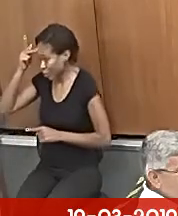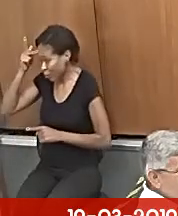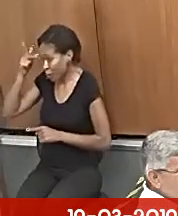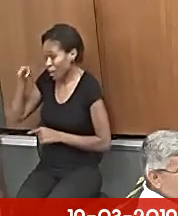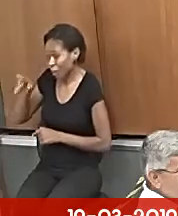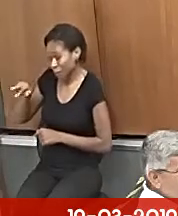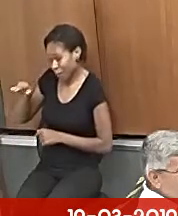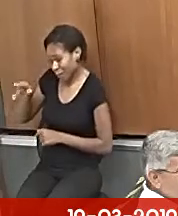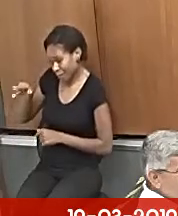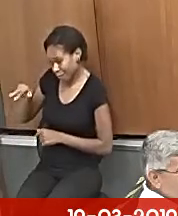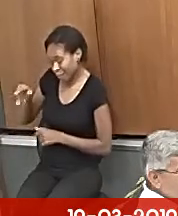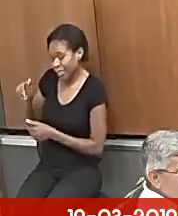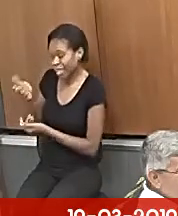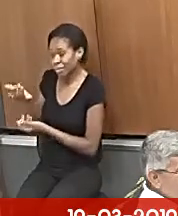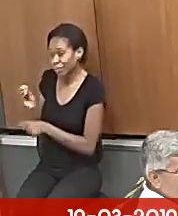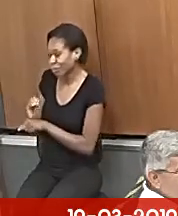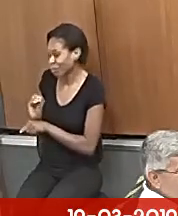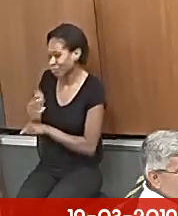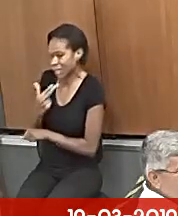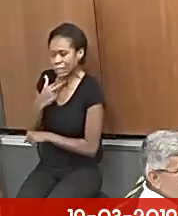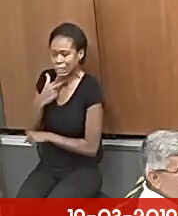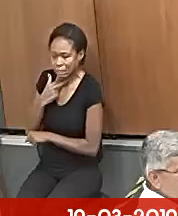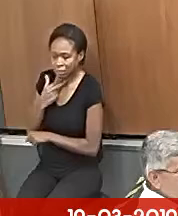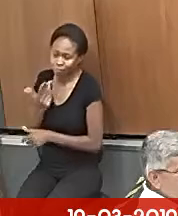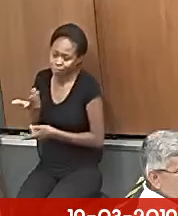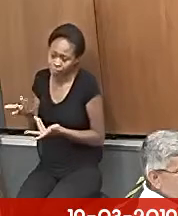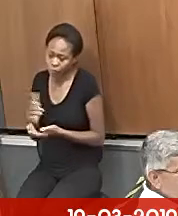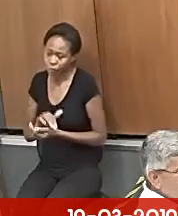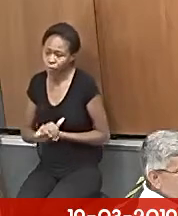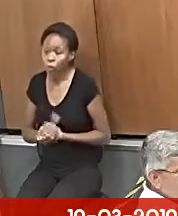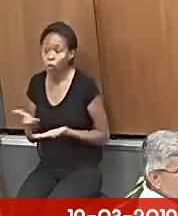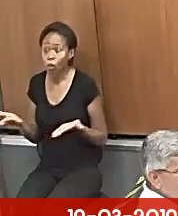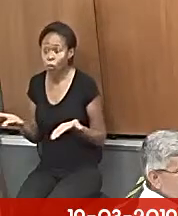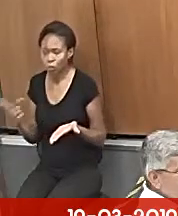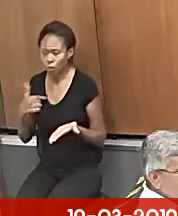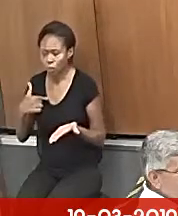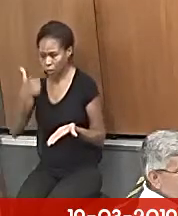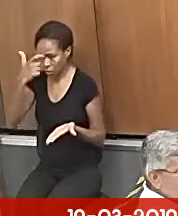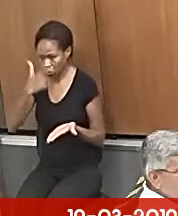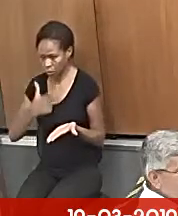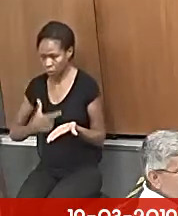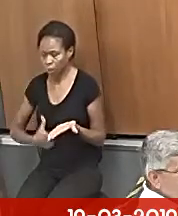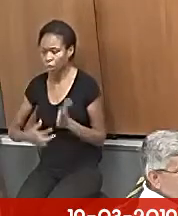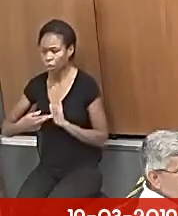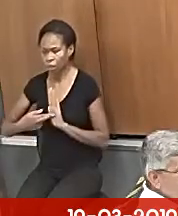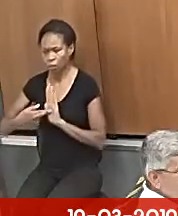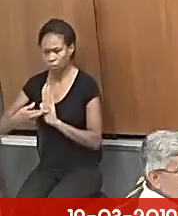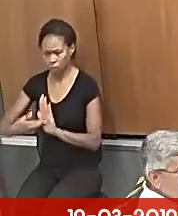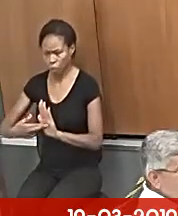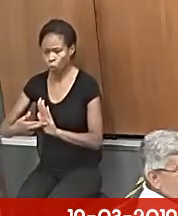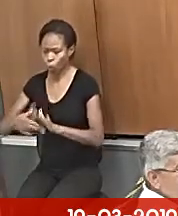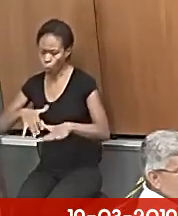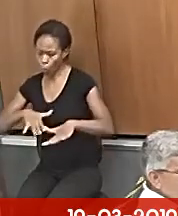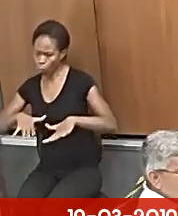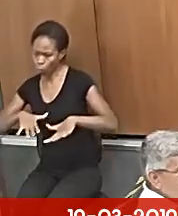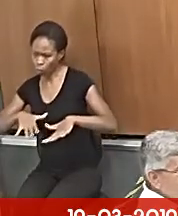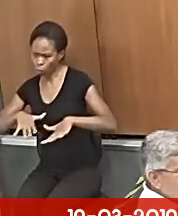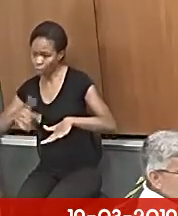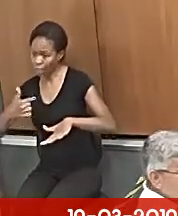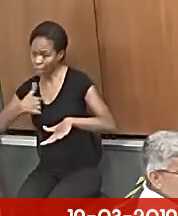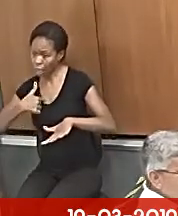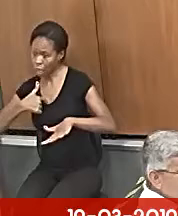que ela não fica é eu estou aqui representando o movimento que o movimento eu empurro essa causa é um movimento nacional